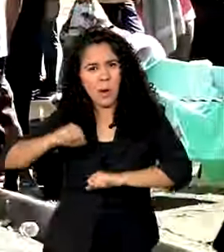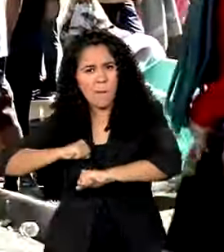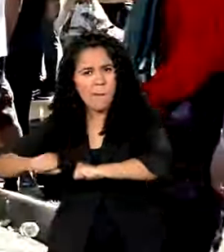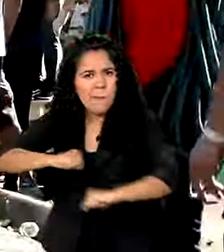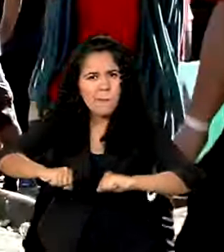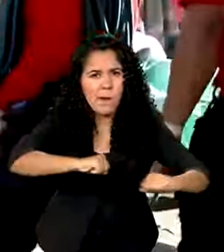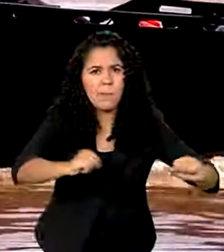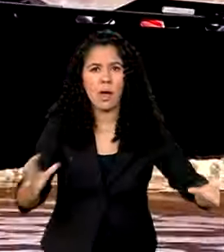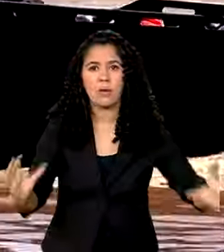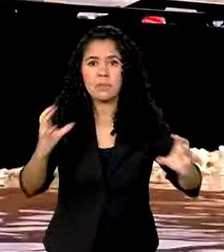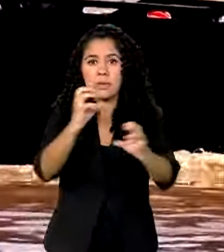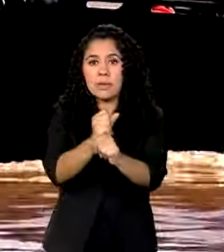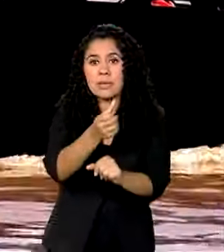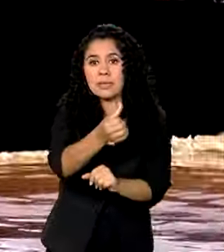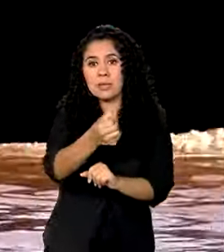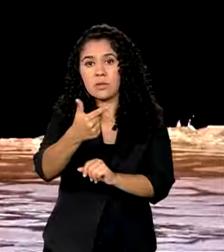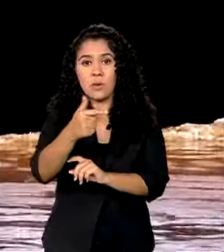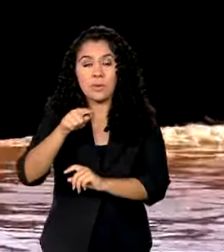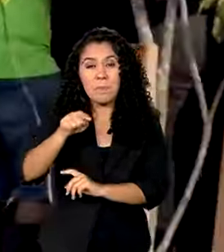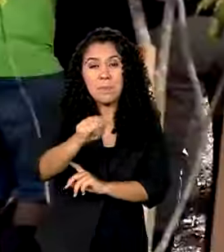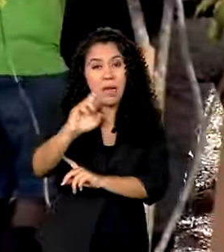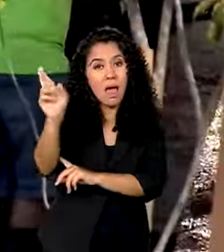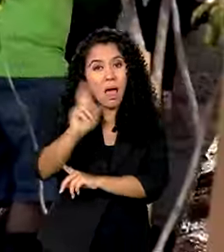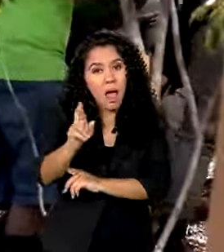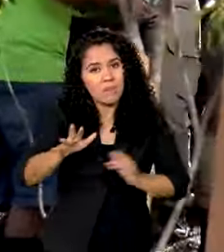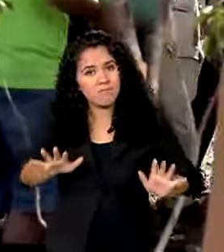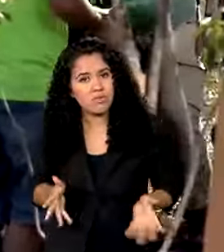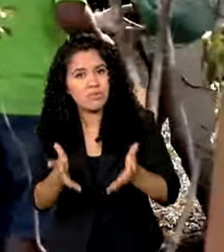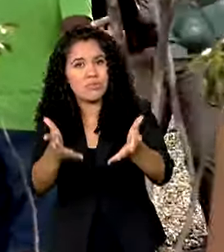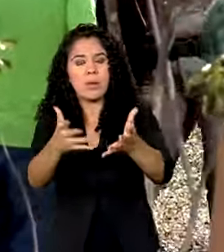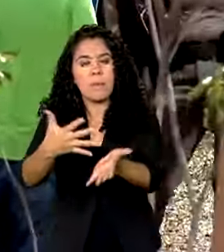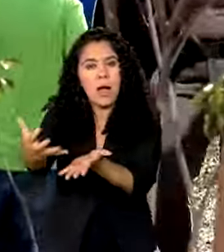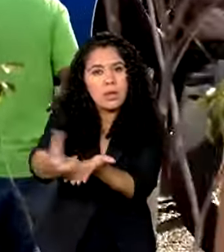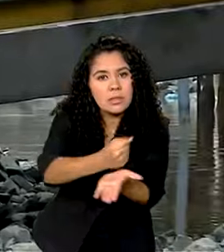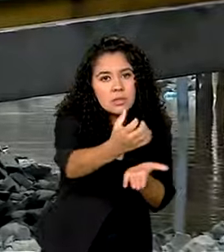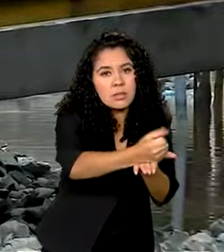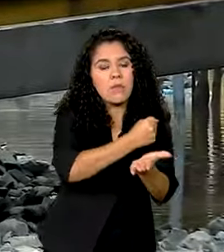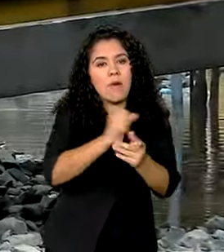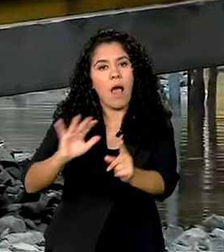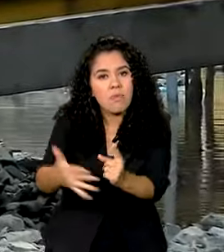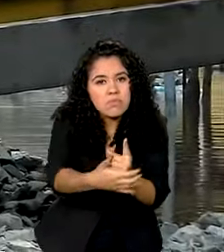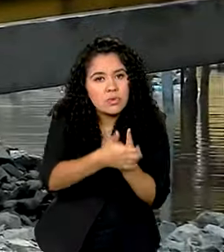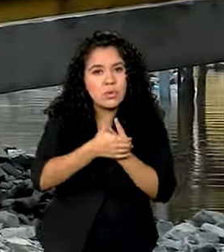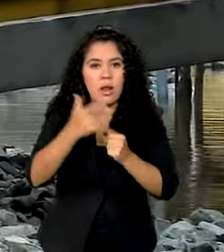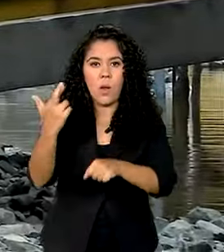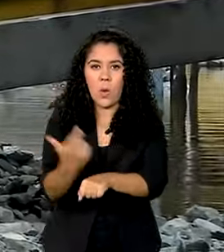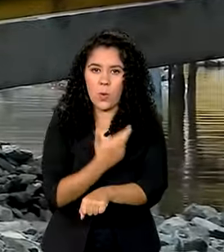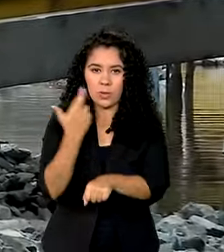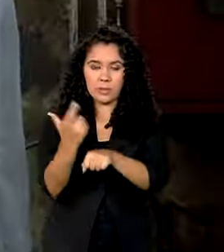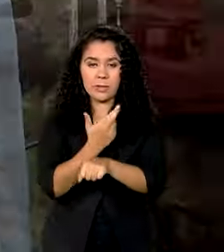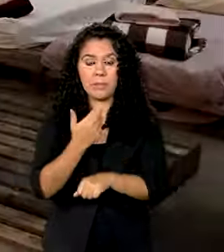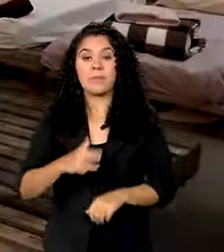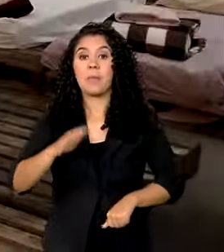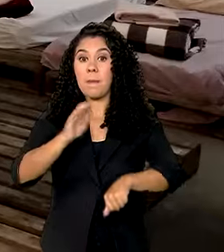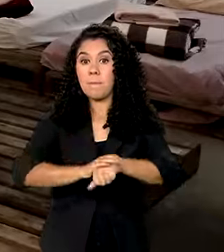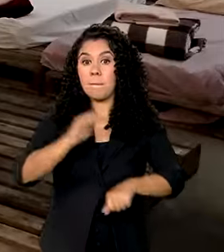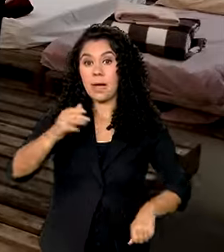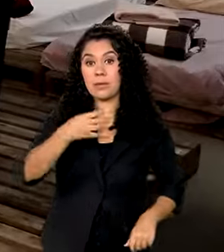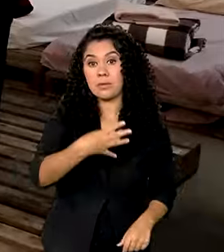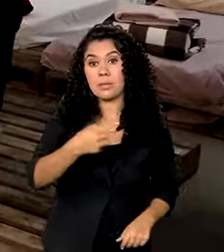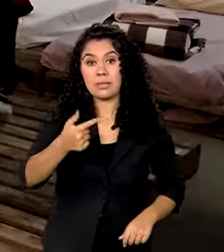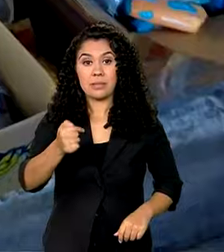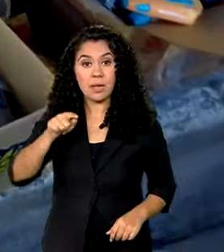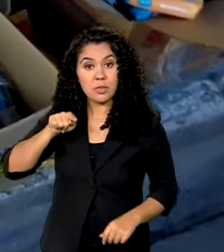de 62 bilhões de reais, desde ações de salvamento, acolhimento e reconstrução. Mais